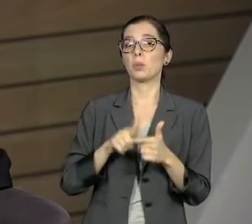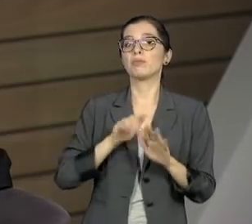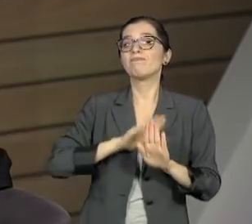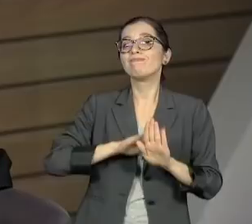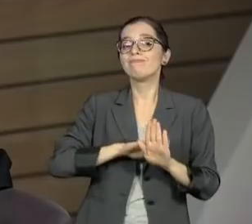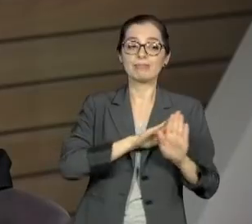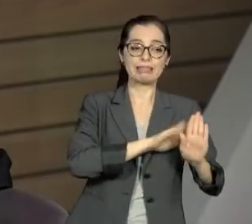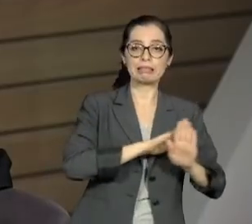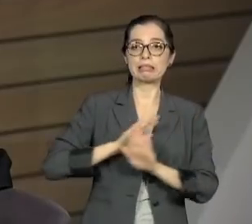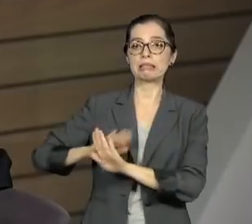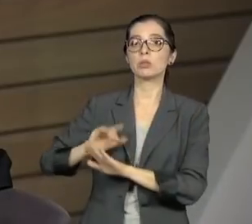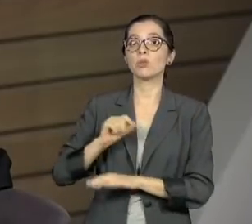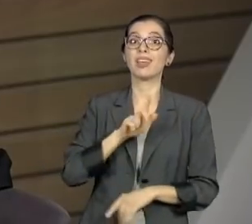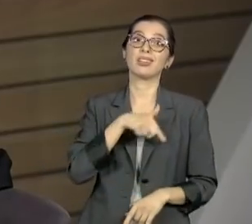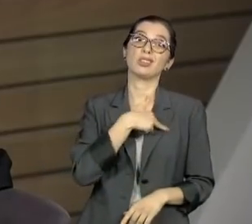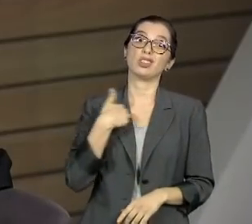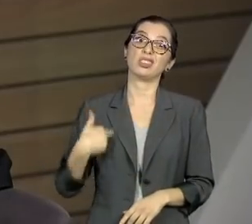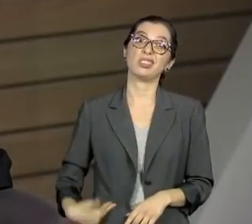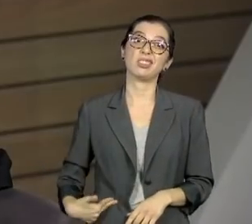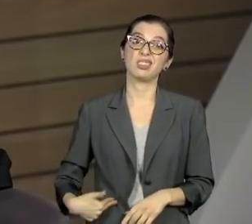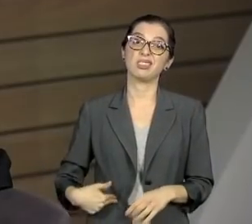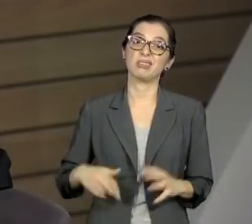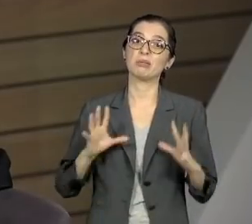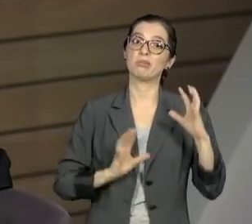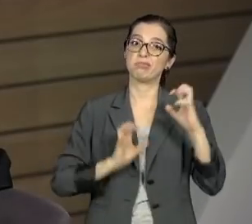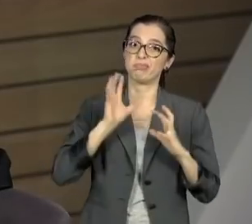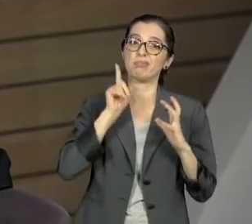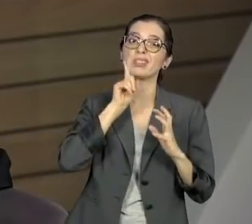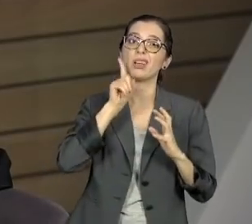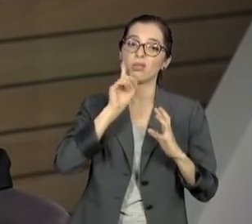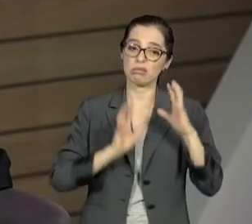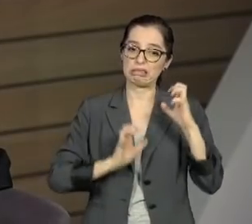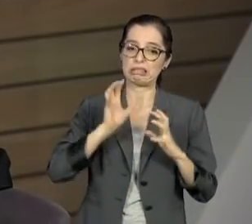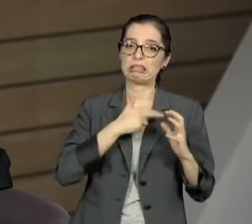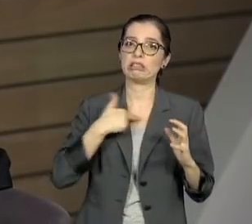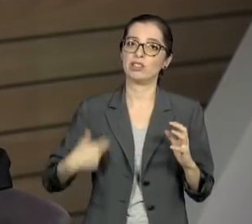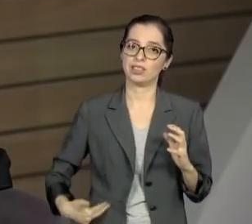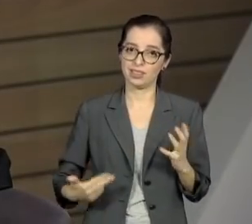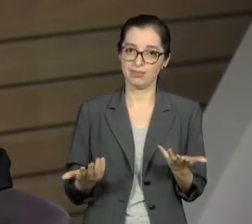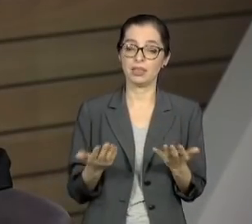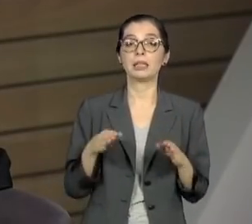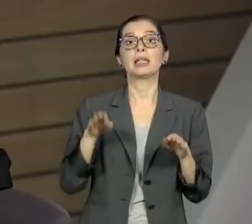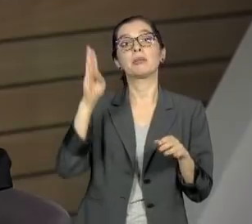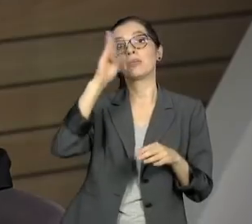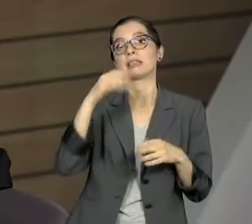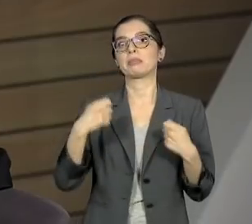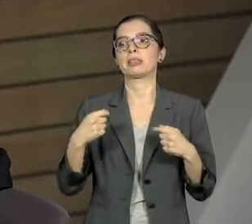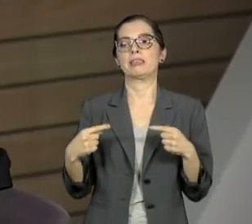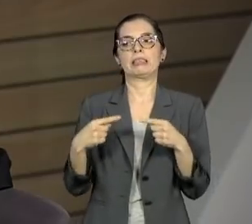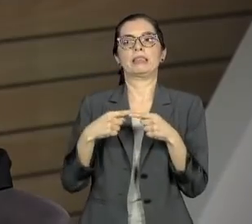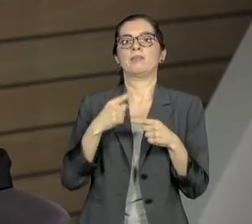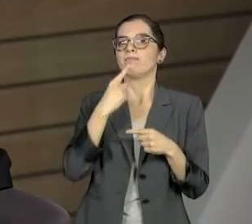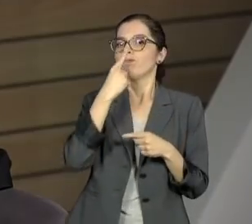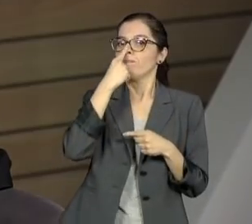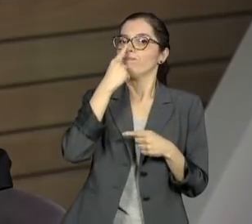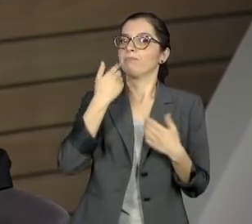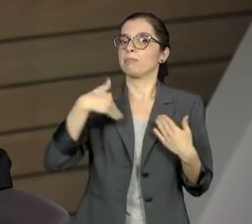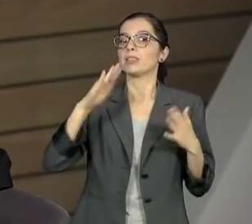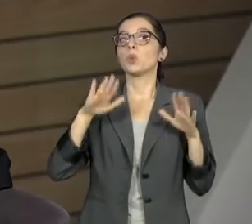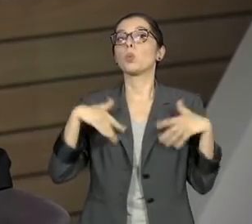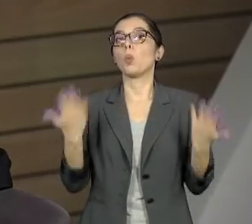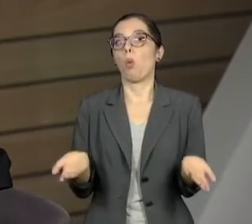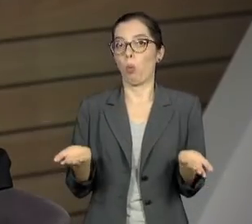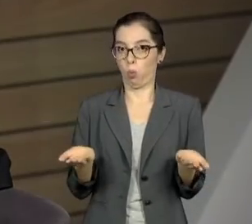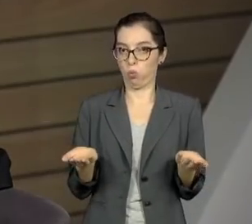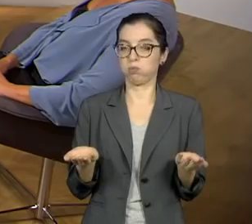guerra comercial e tecnológica com a China e é importante que o Brasil, de fato, se alinhe aos Estados Unidos, em última instância, barrando